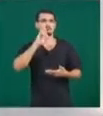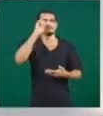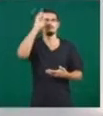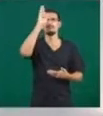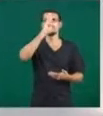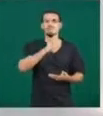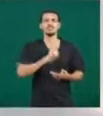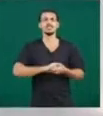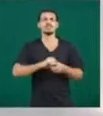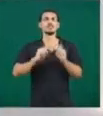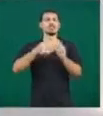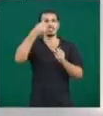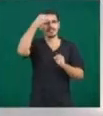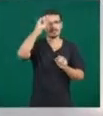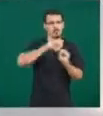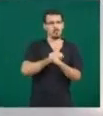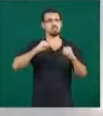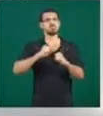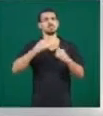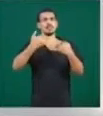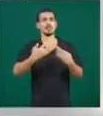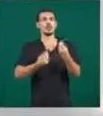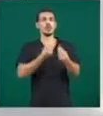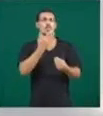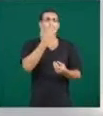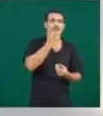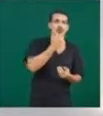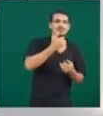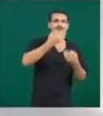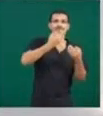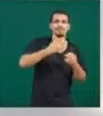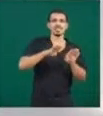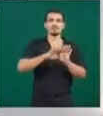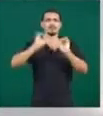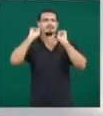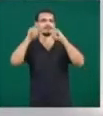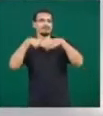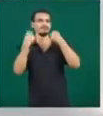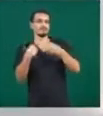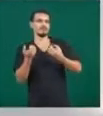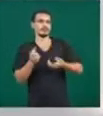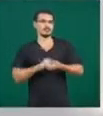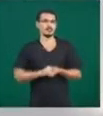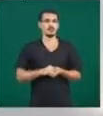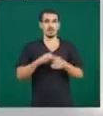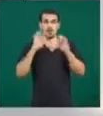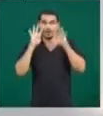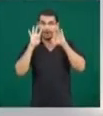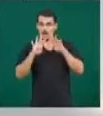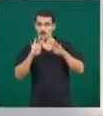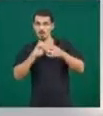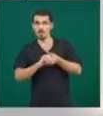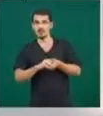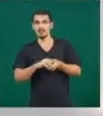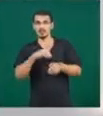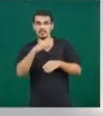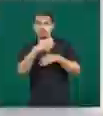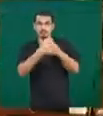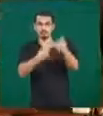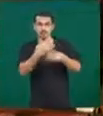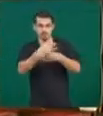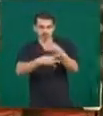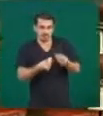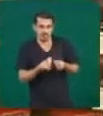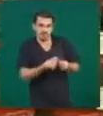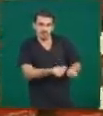vamos reforçar a importância da alimentação saudável e da prática de exercícios. Atenção para quem vai presentear as crianças. Tem